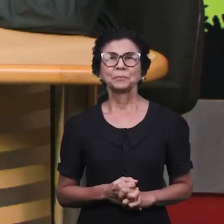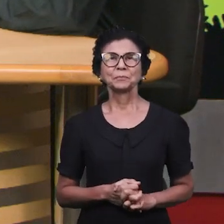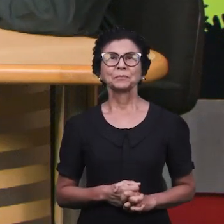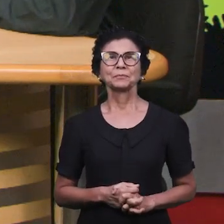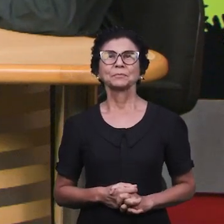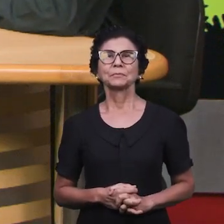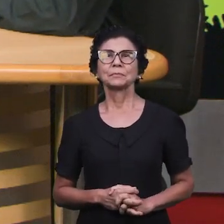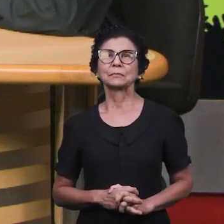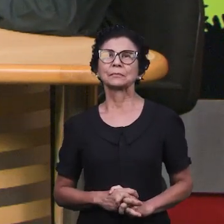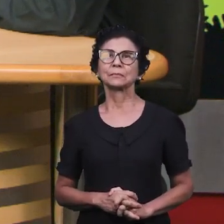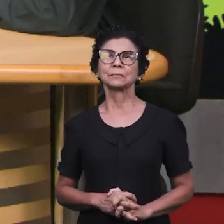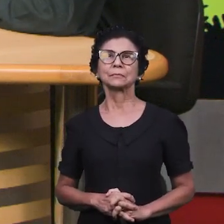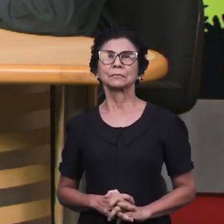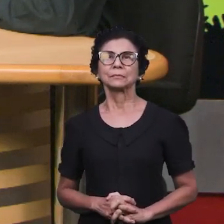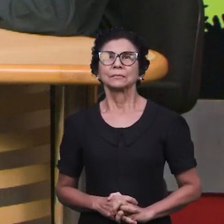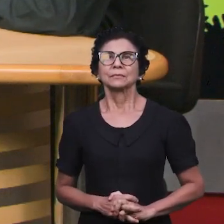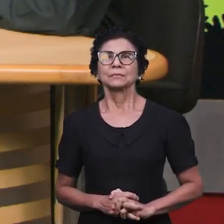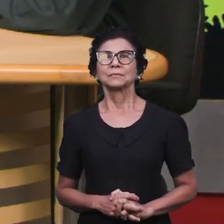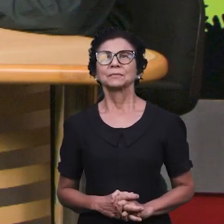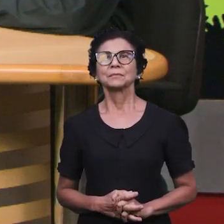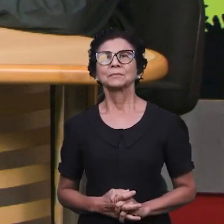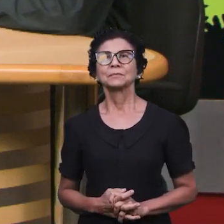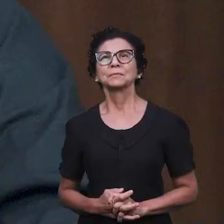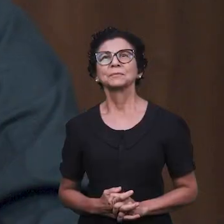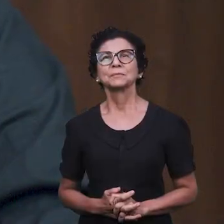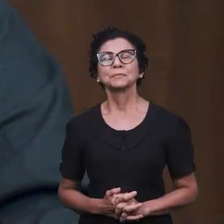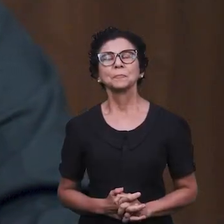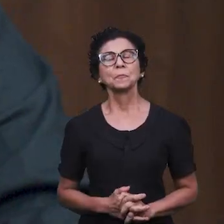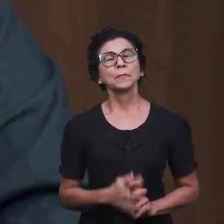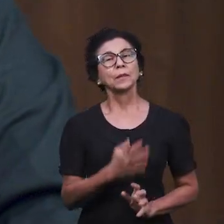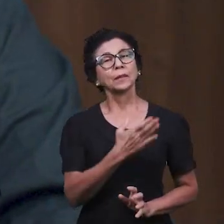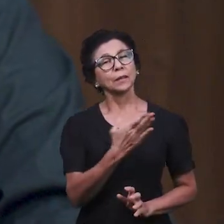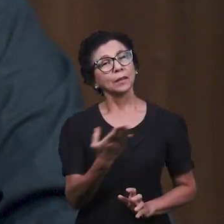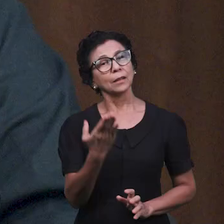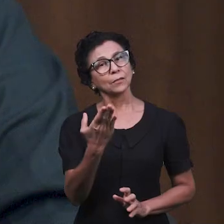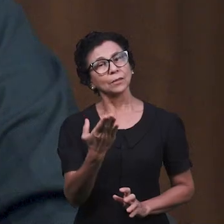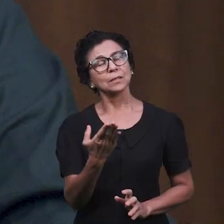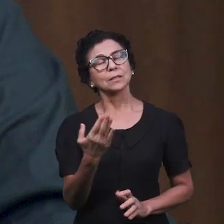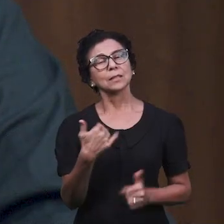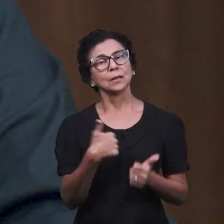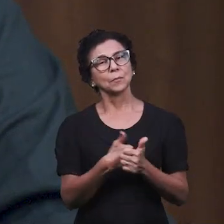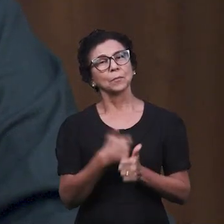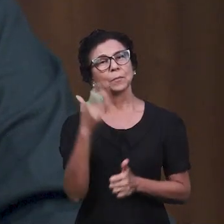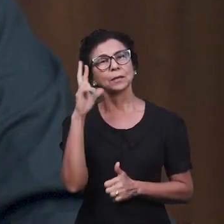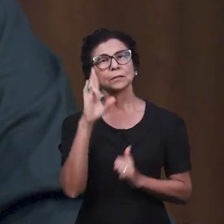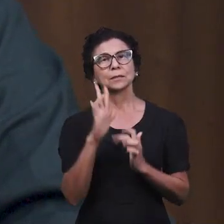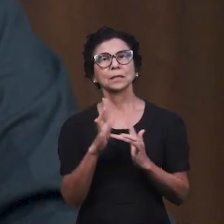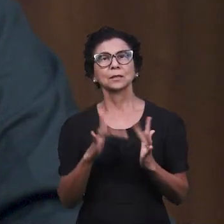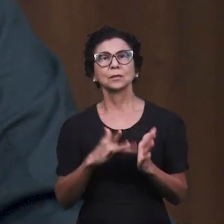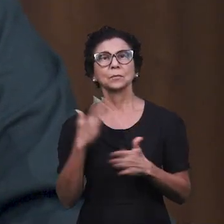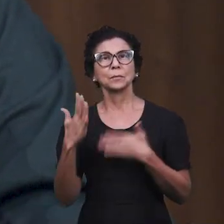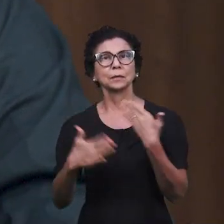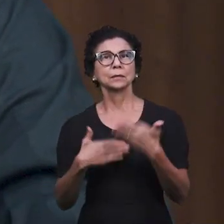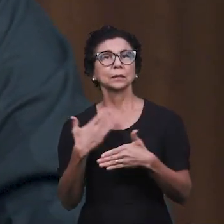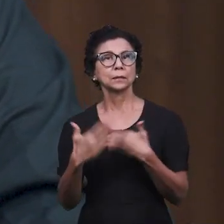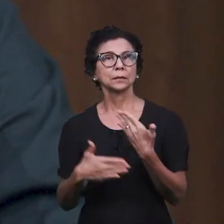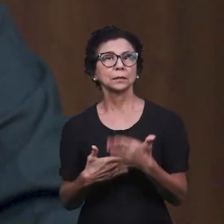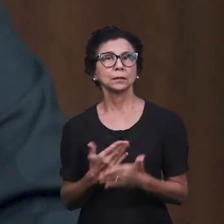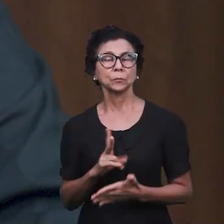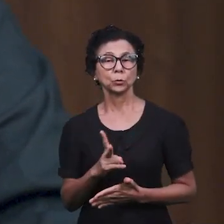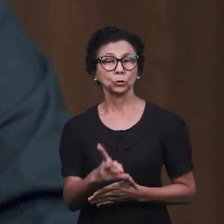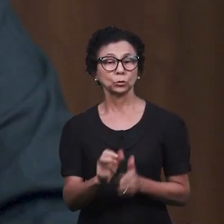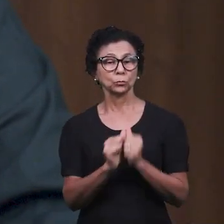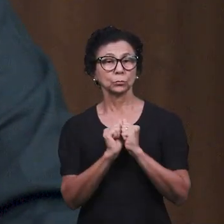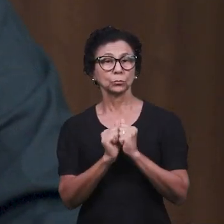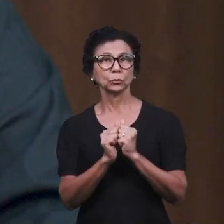Pai Senhor. Pai Senhor Fernanda. Pai Senhor Késia. E também a você que nos acompanha. Uma alegria nós